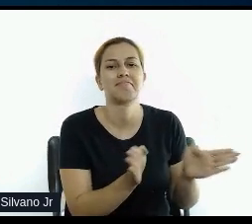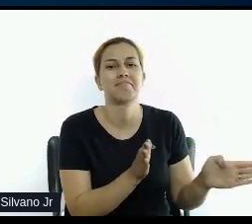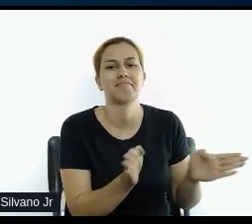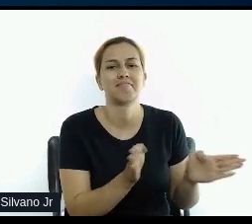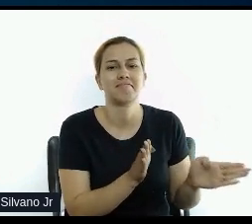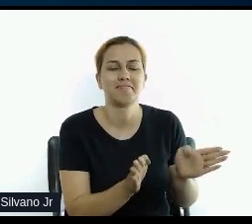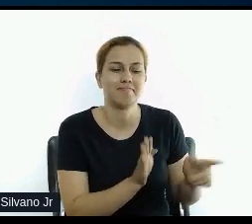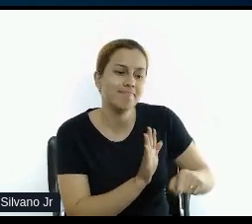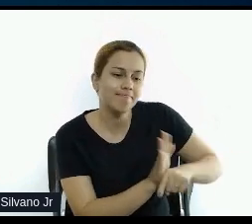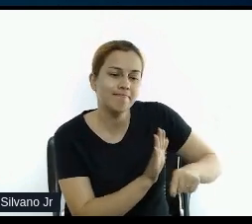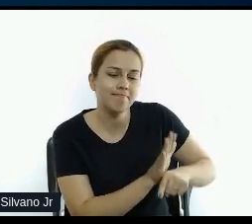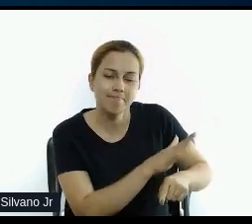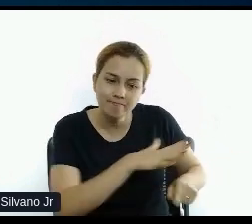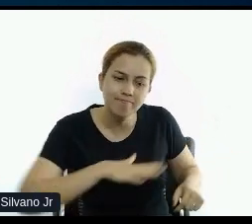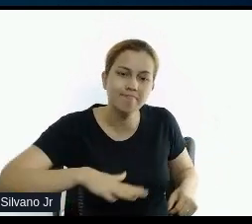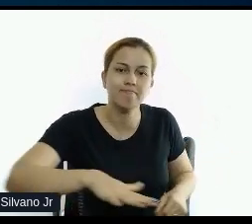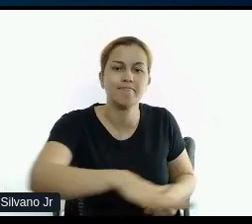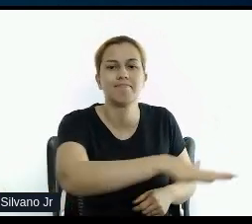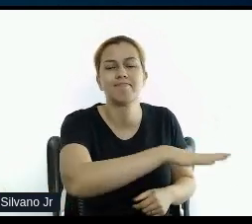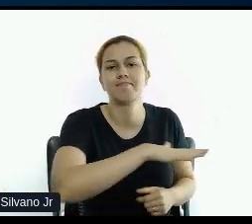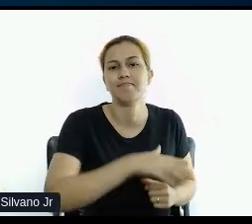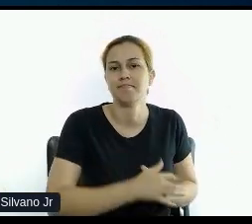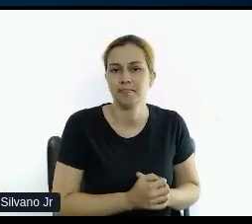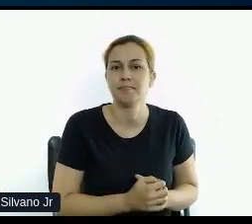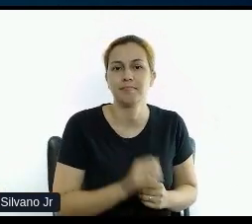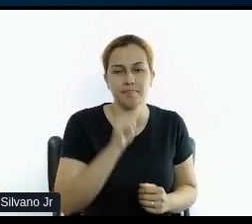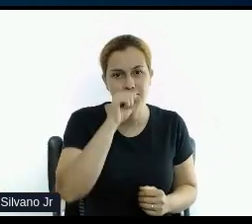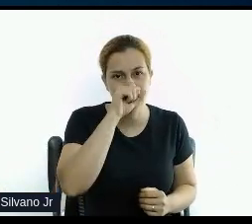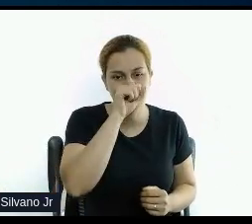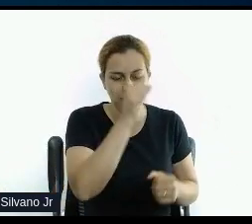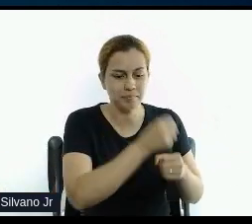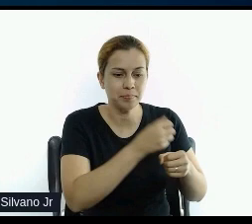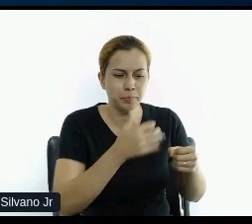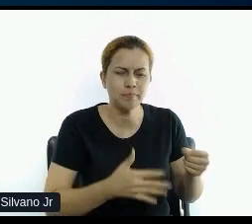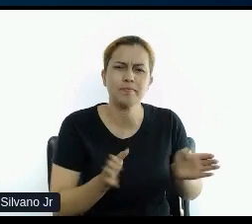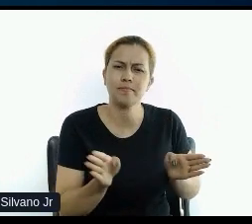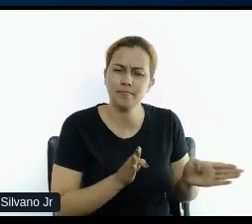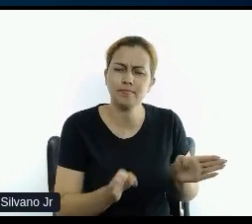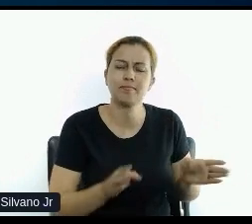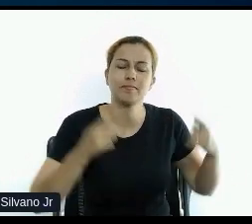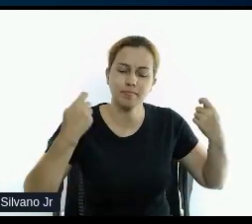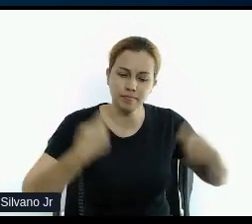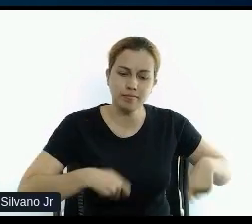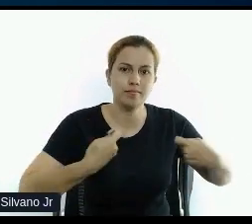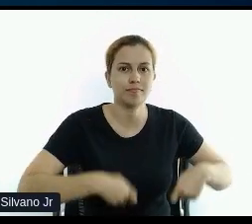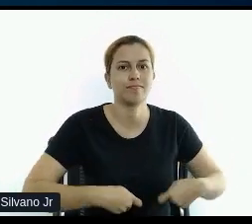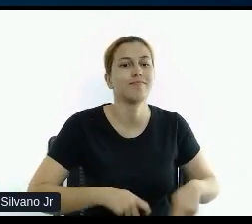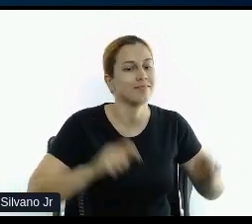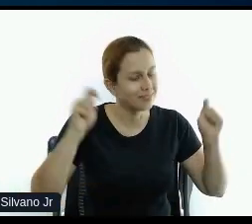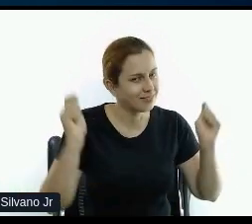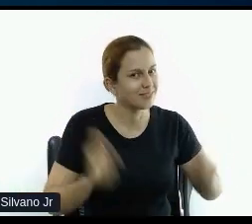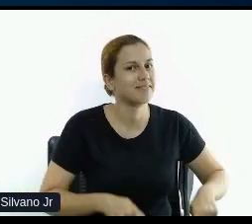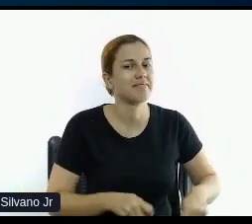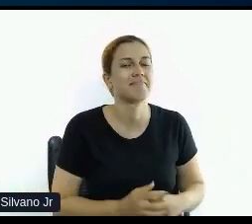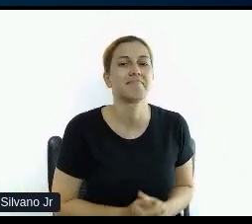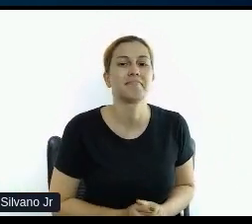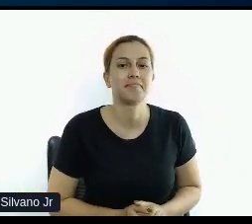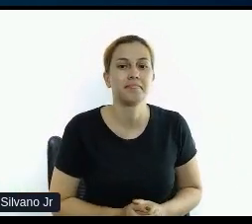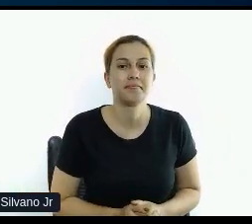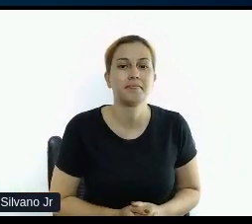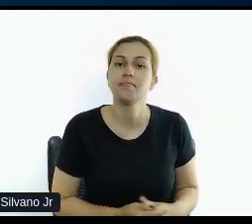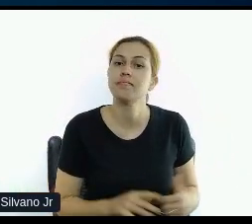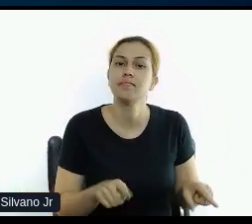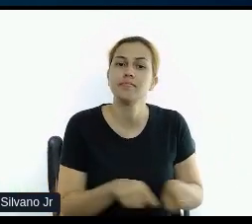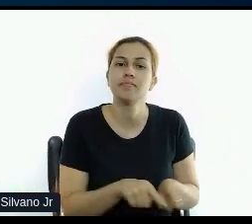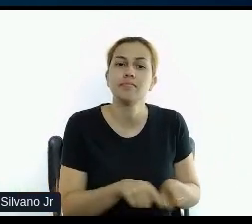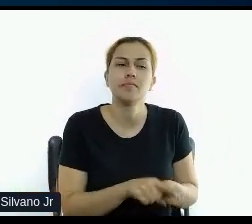esse jogo, né? Então, geração de conteúdo acessível é um ponto possível. Revisão de acessibilidade em projetos de software é